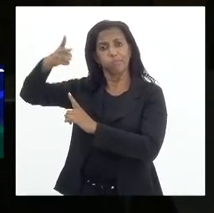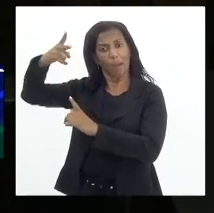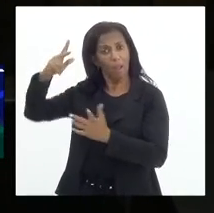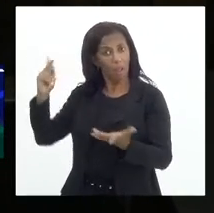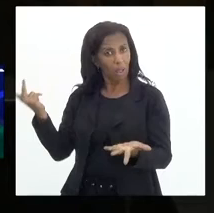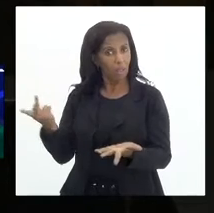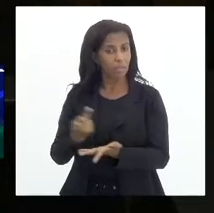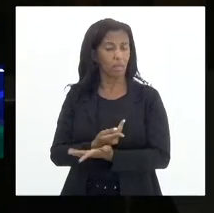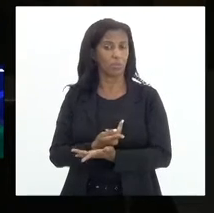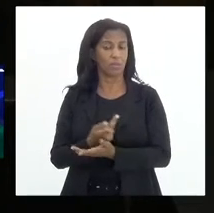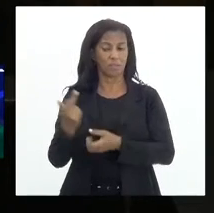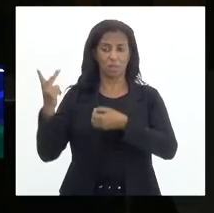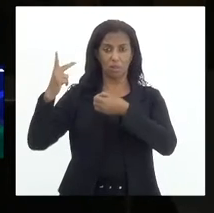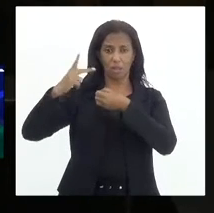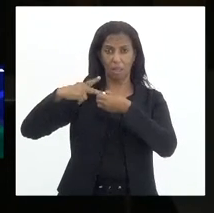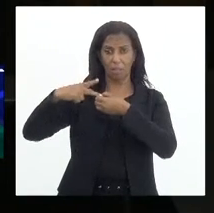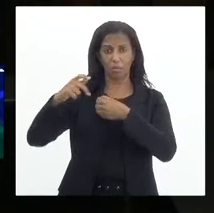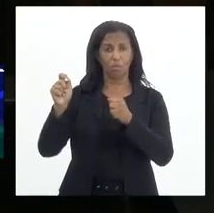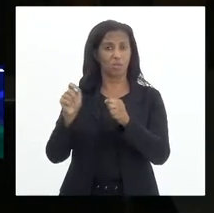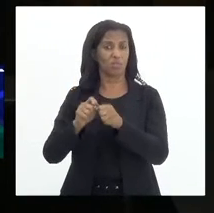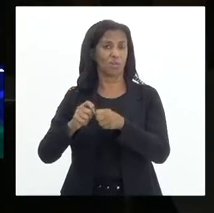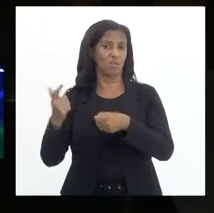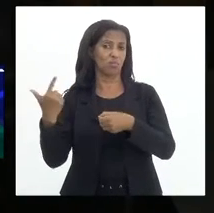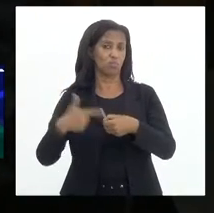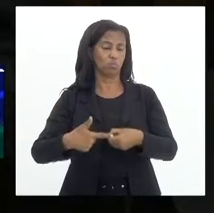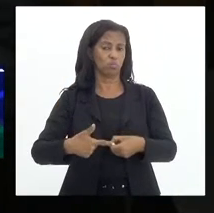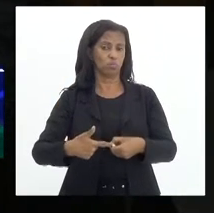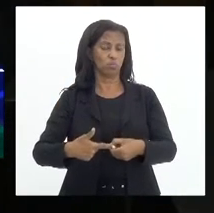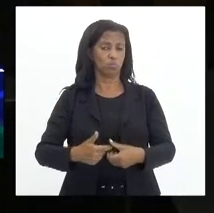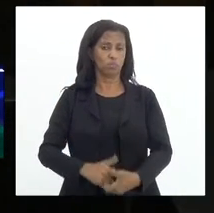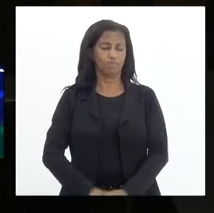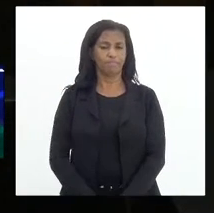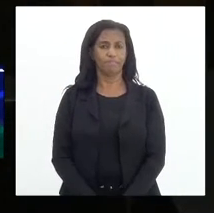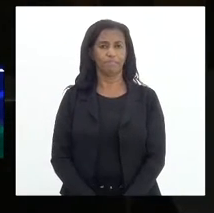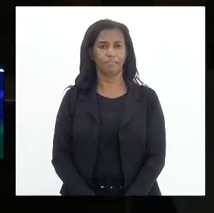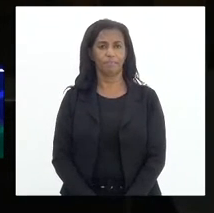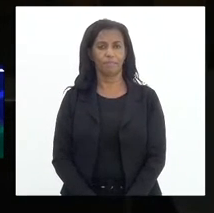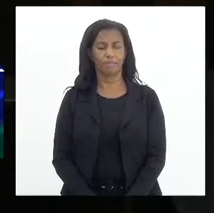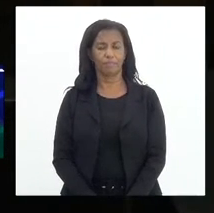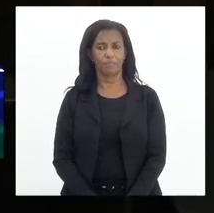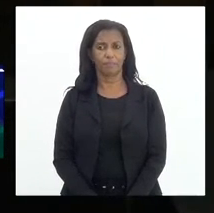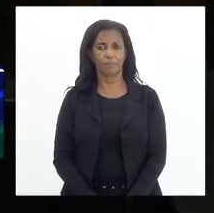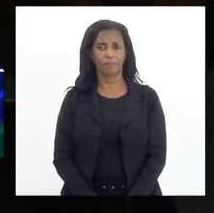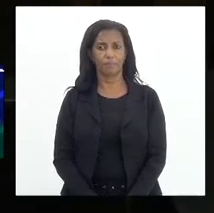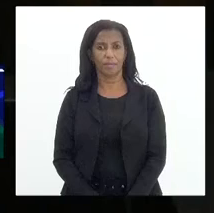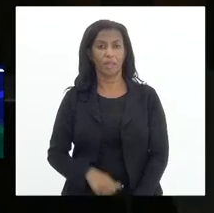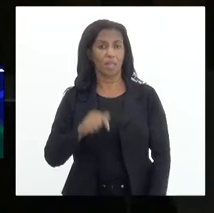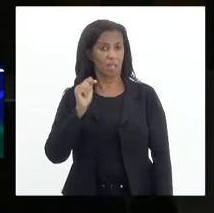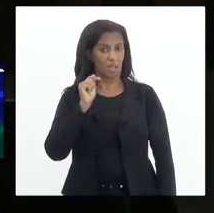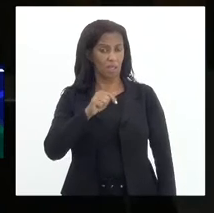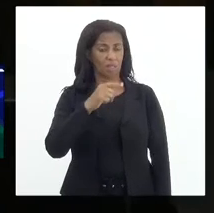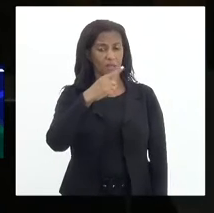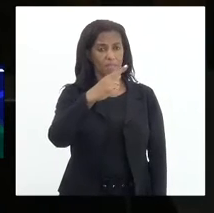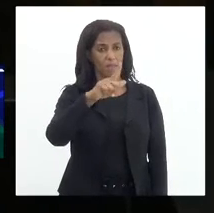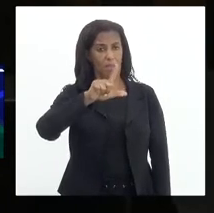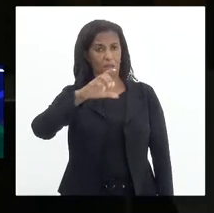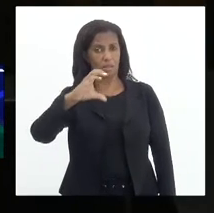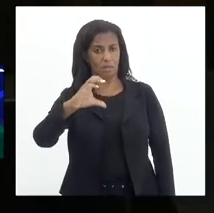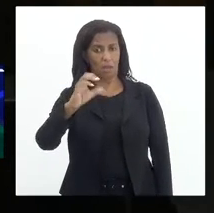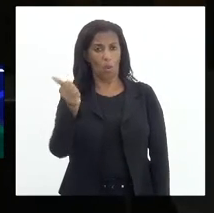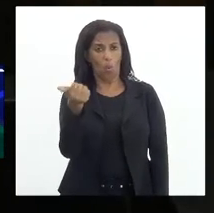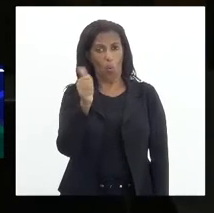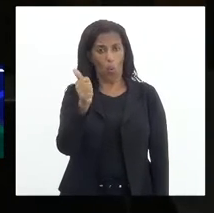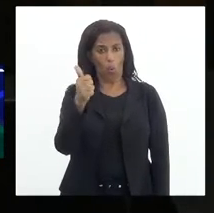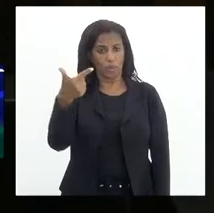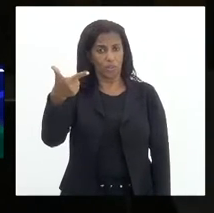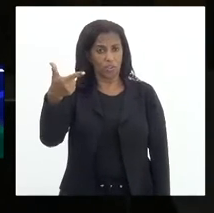altíssimos que a Petrobras faz no combustível. Esse PLC 11 de 20